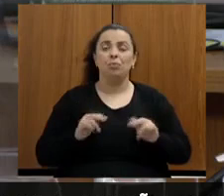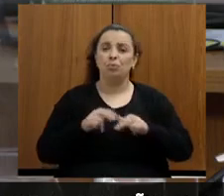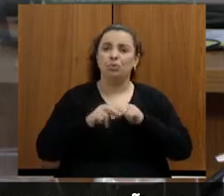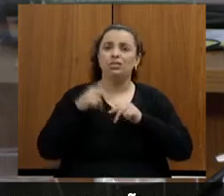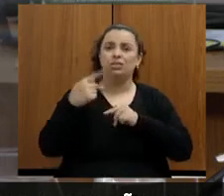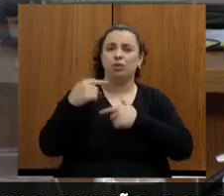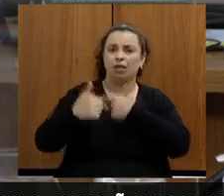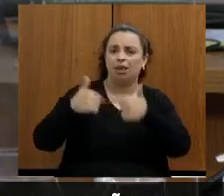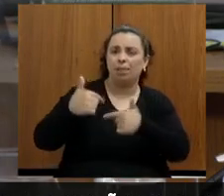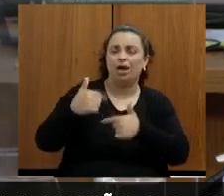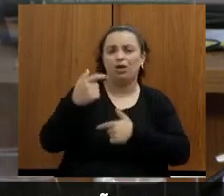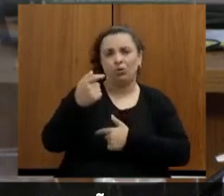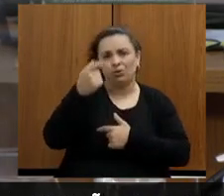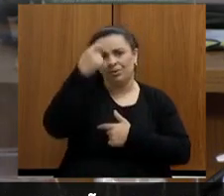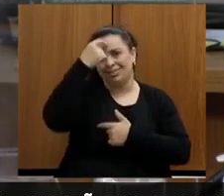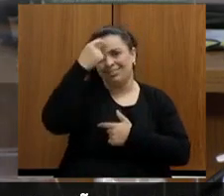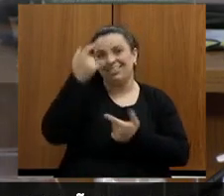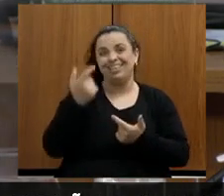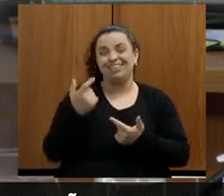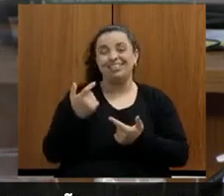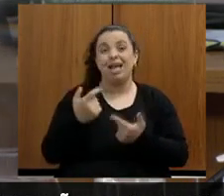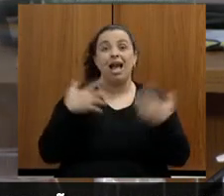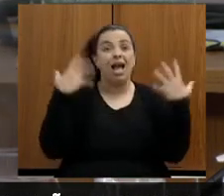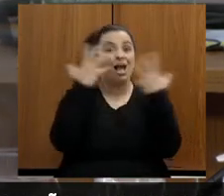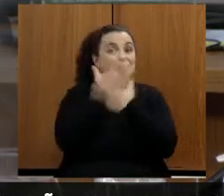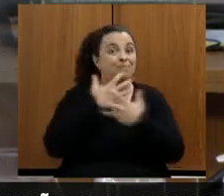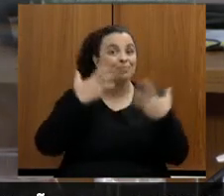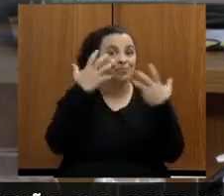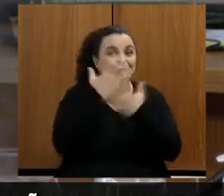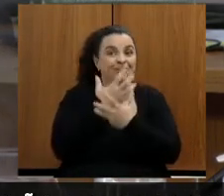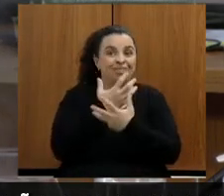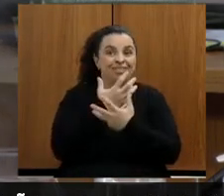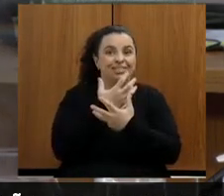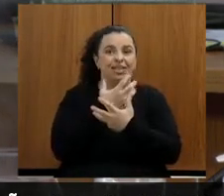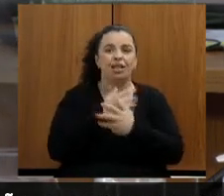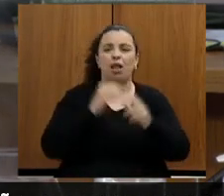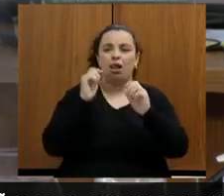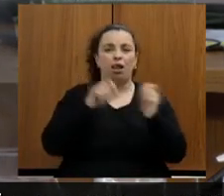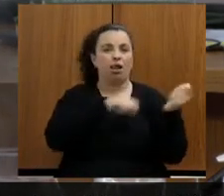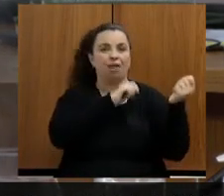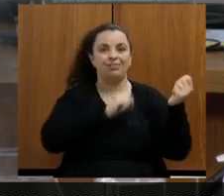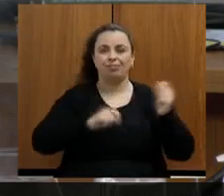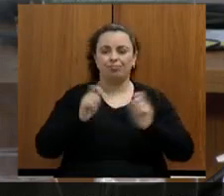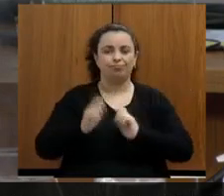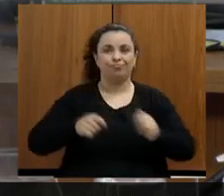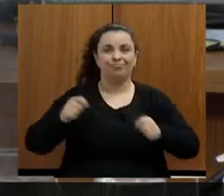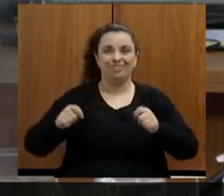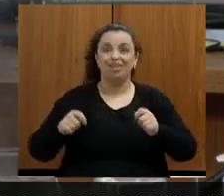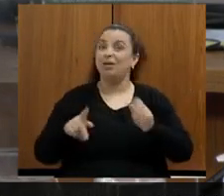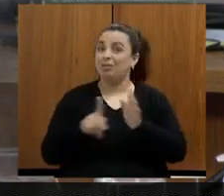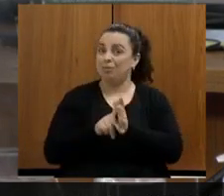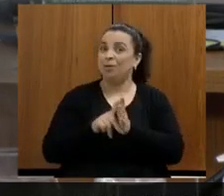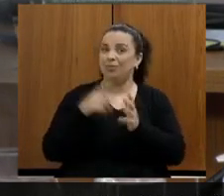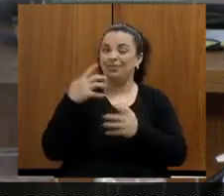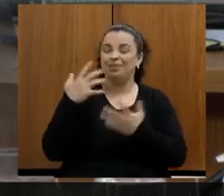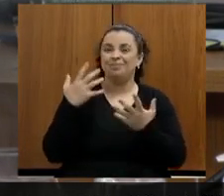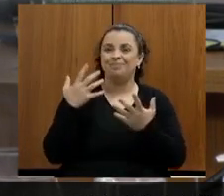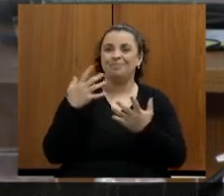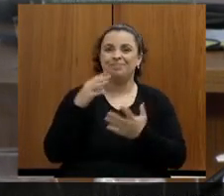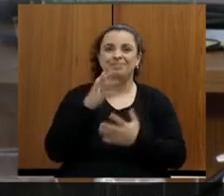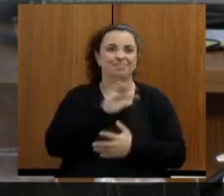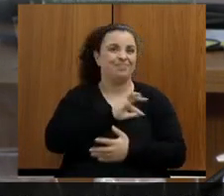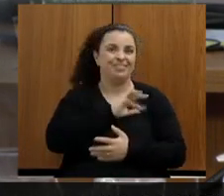pelas músicas que a gente ovo tá meio da banda né das bandas que que a gente tem que explodir a gente